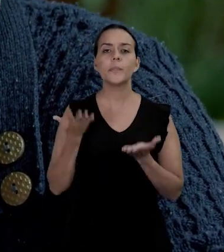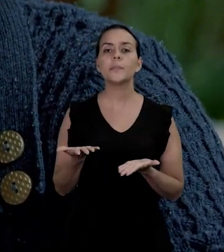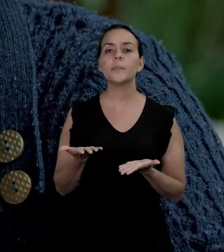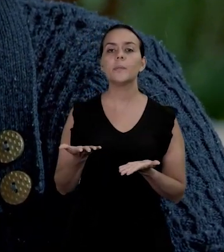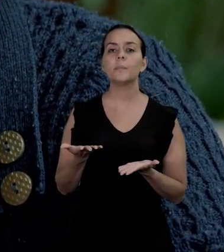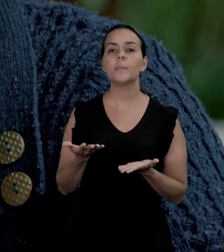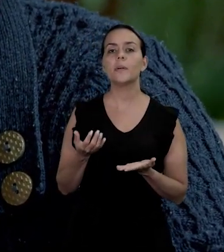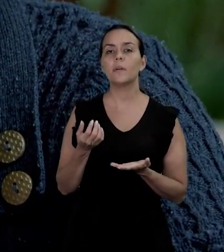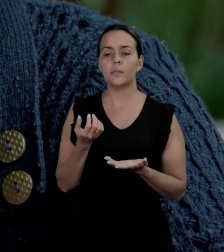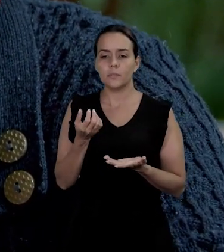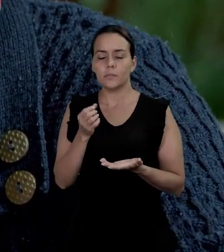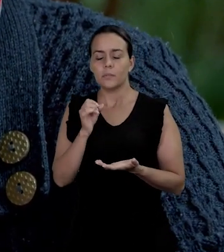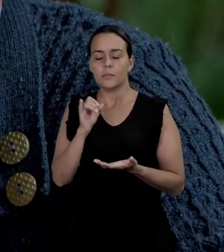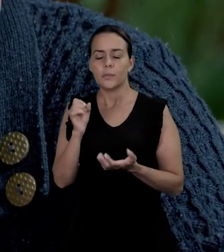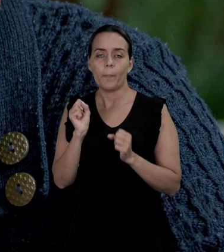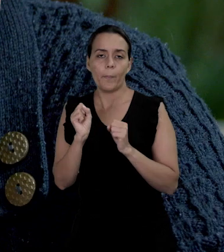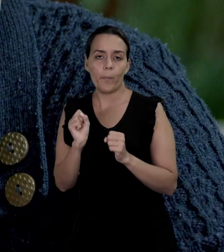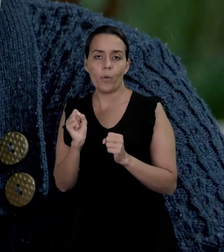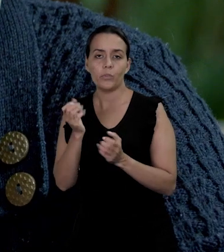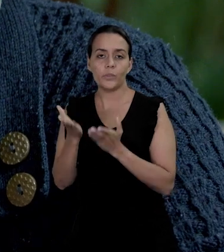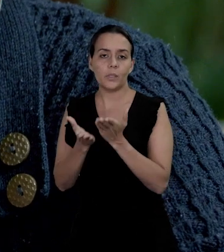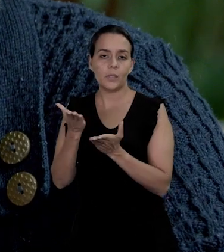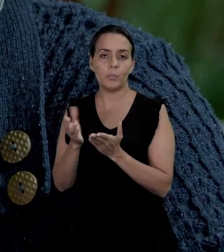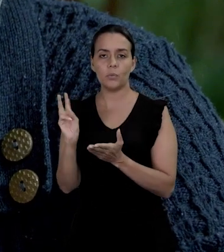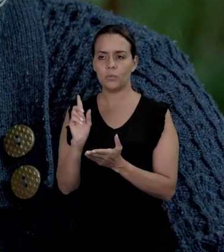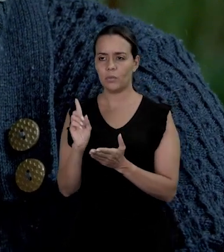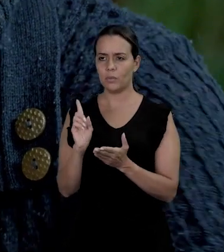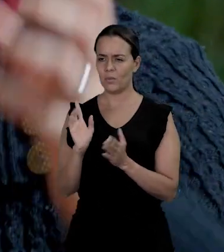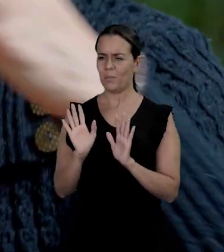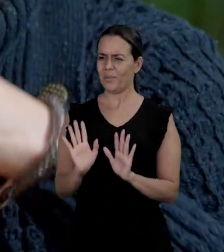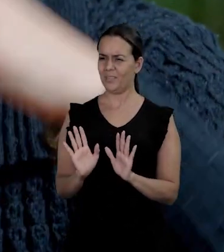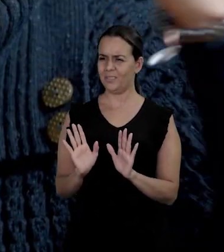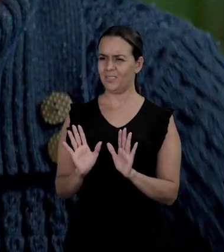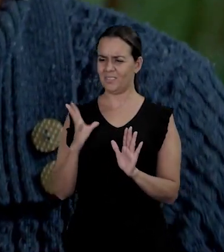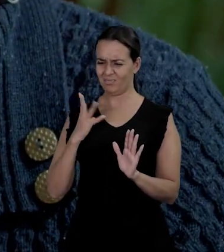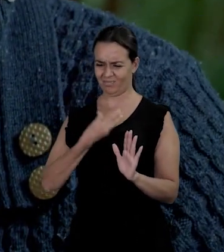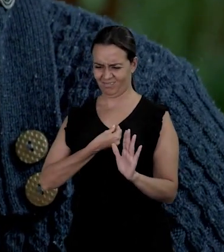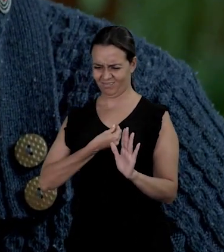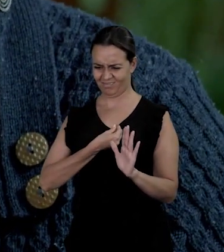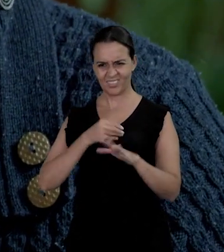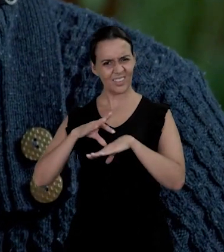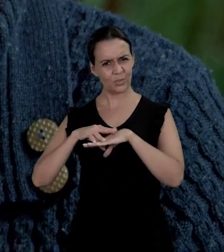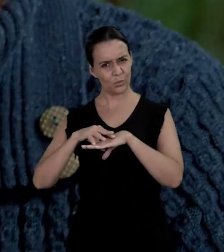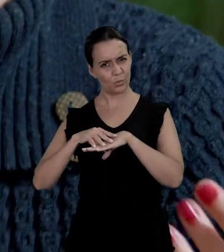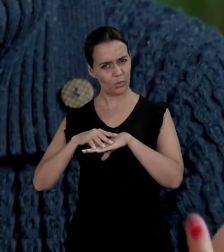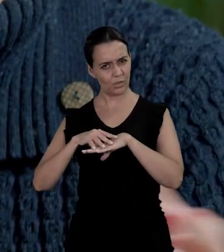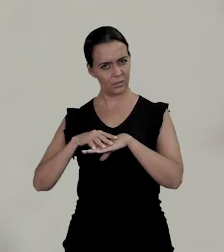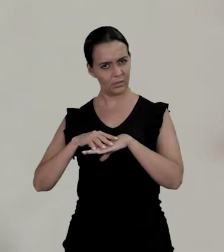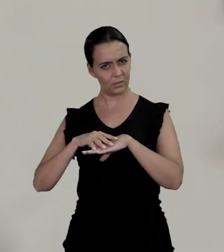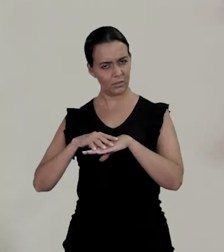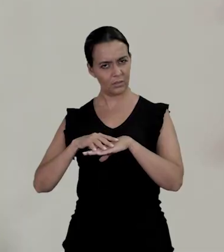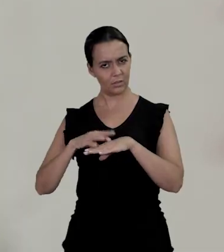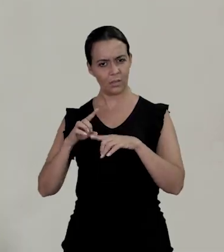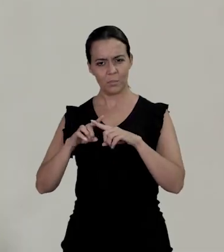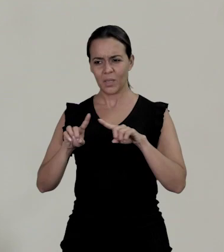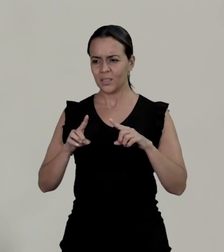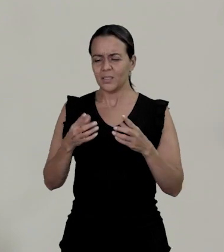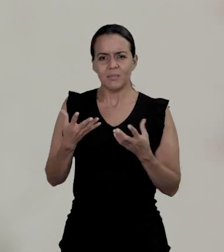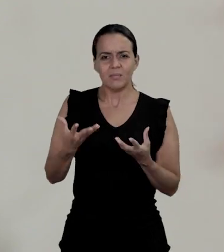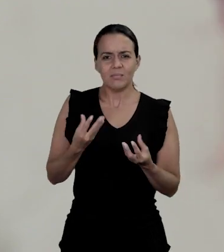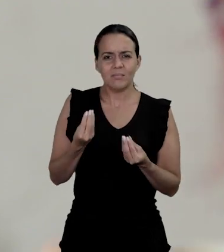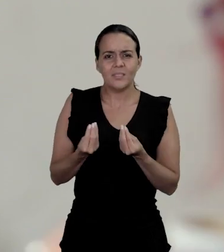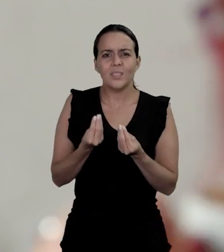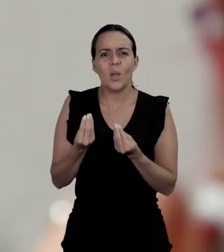gênero. E, quer dizer, mas isso não é também complicado? Porque você tem que patologizar para dar o acesso à saúde? E o que é disforia